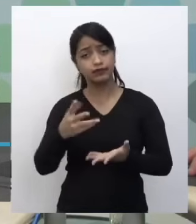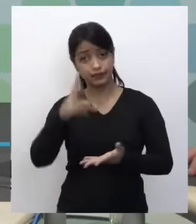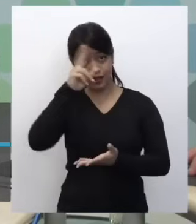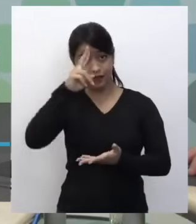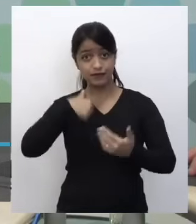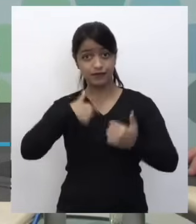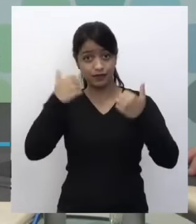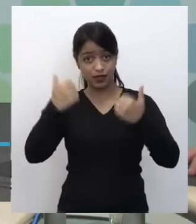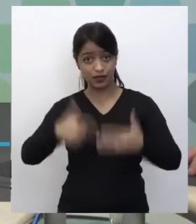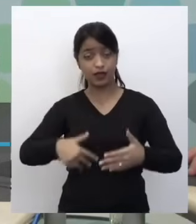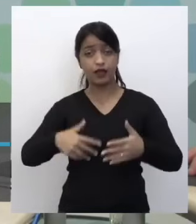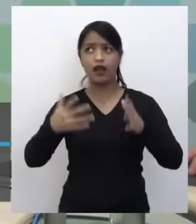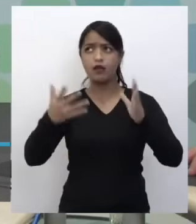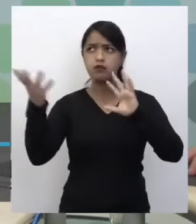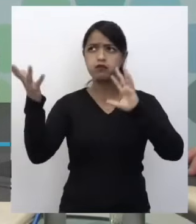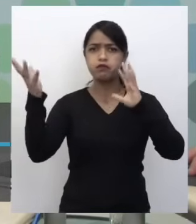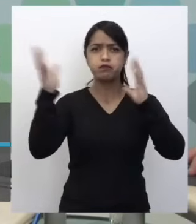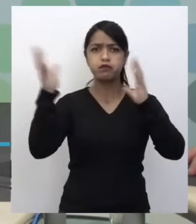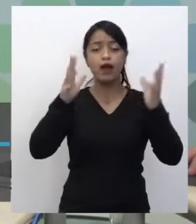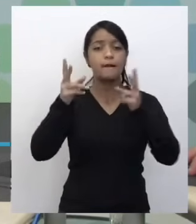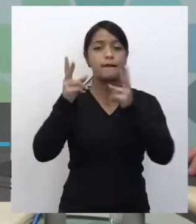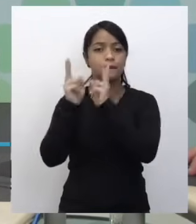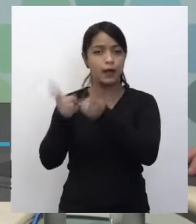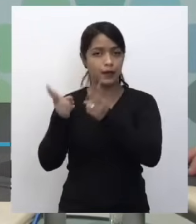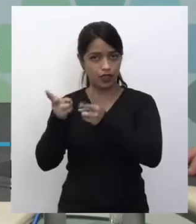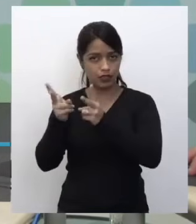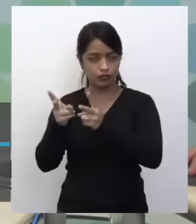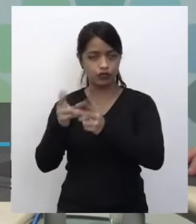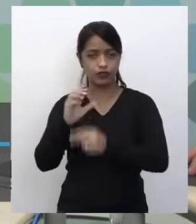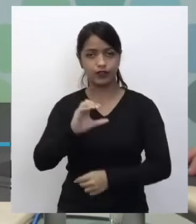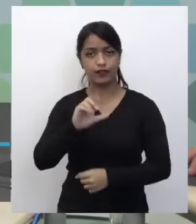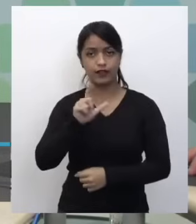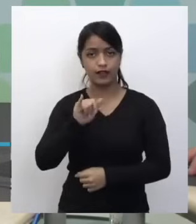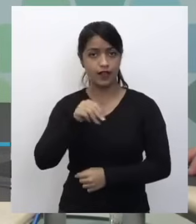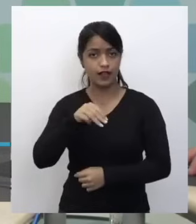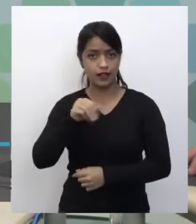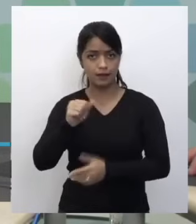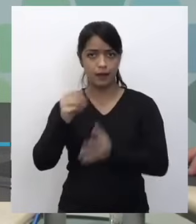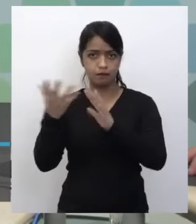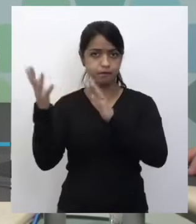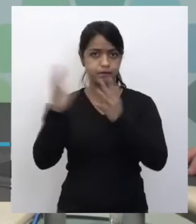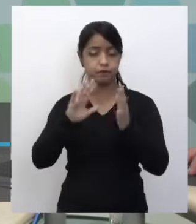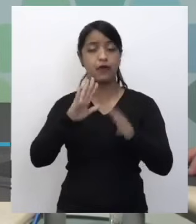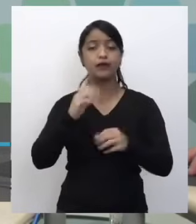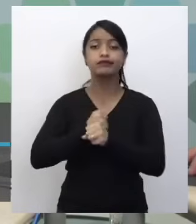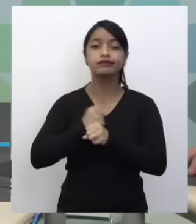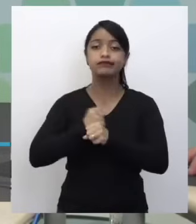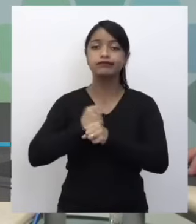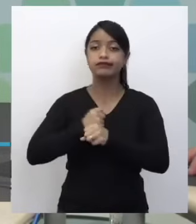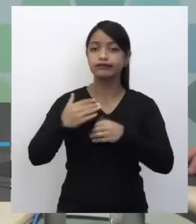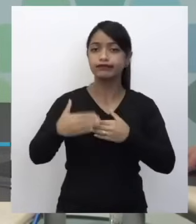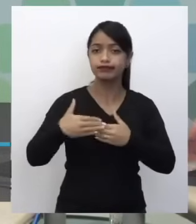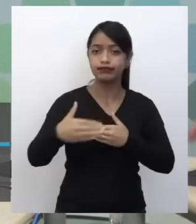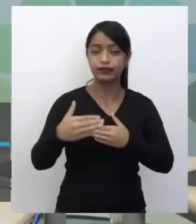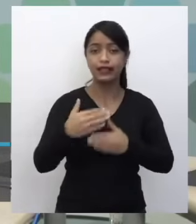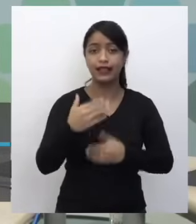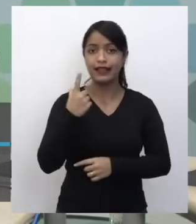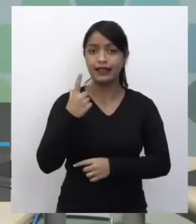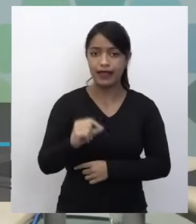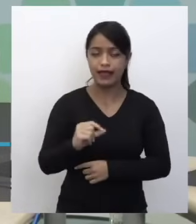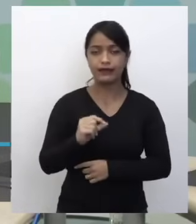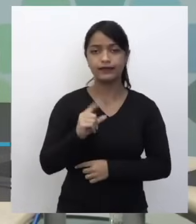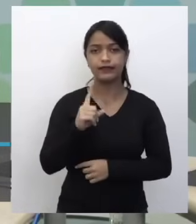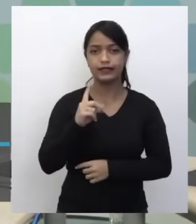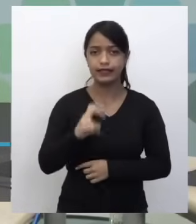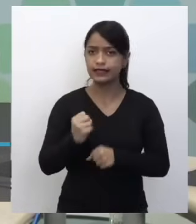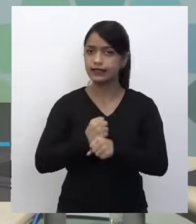é algo permanente. Porém, ao longo do processo, né, ao longo dos anos, ao longo dos anos, eu não estou falando 10, 15, estou falando ao longo,